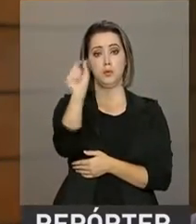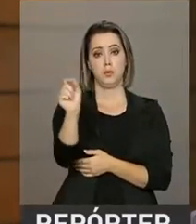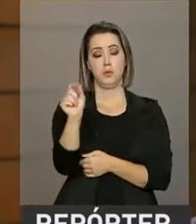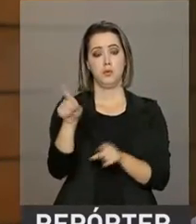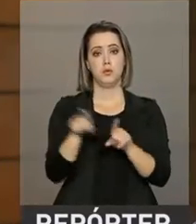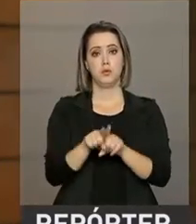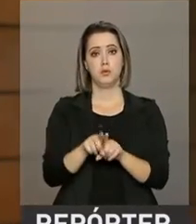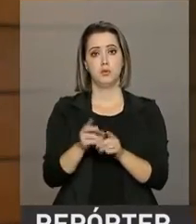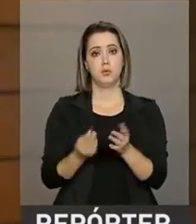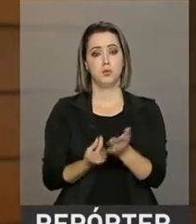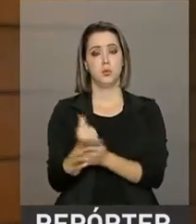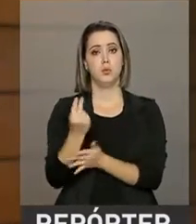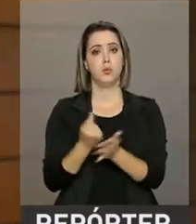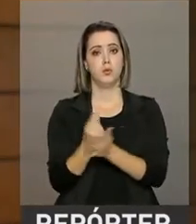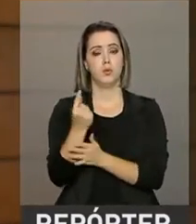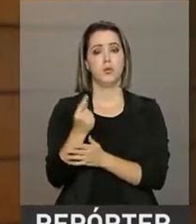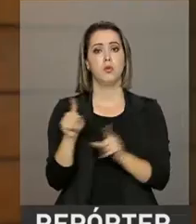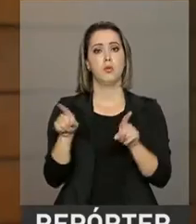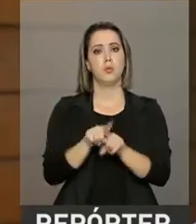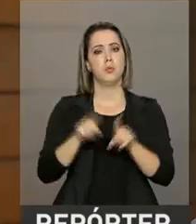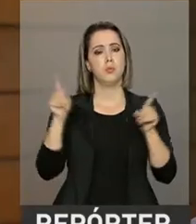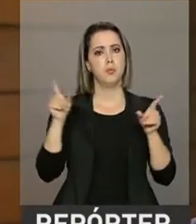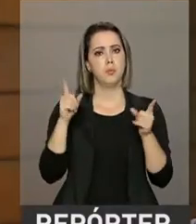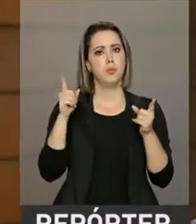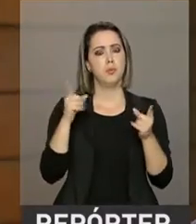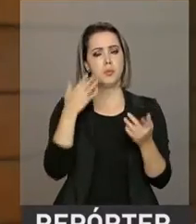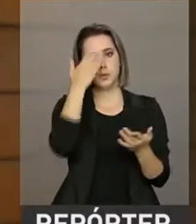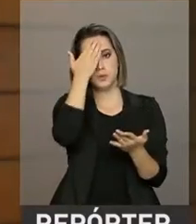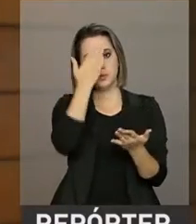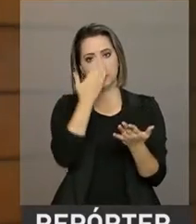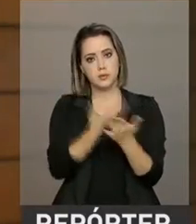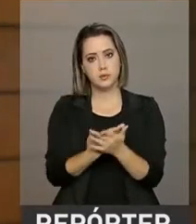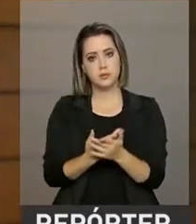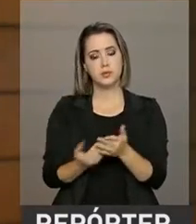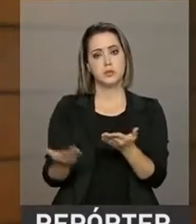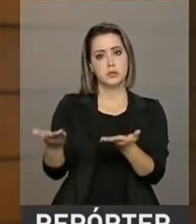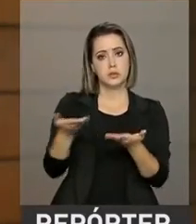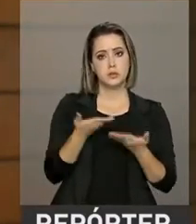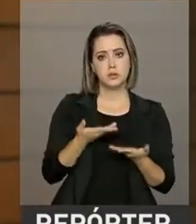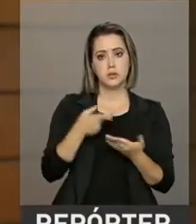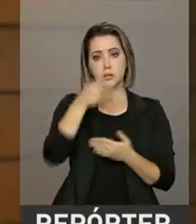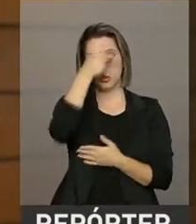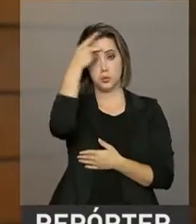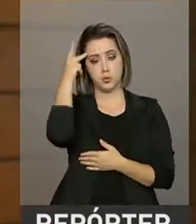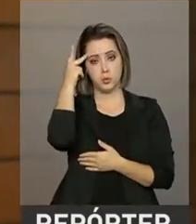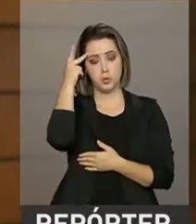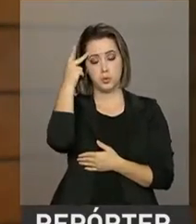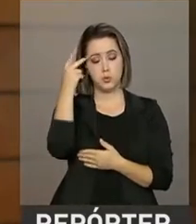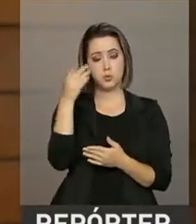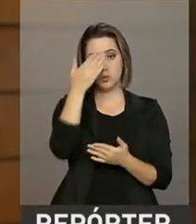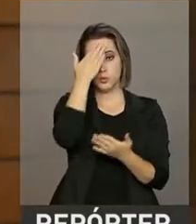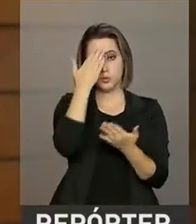de recursos que eles aportam, mas pela evidência de confiança que eles trazem, de pessoas que acreditam no crescimento do Brasil.